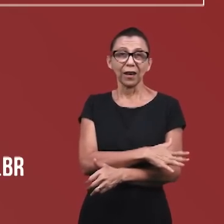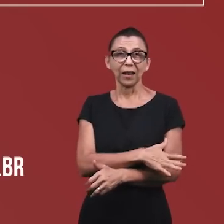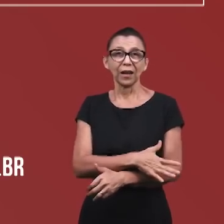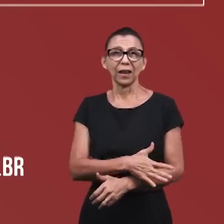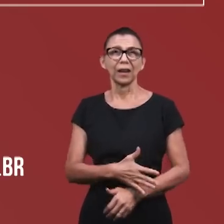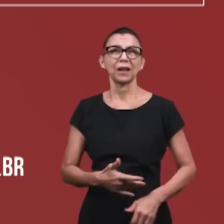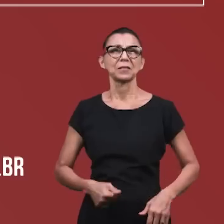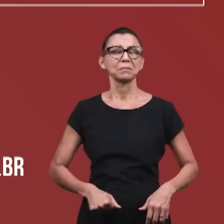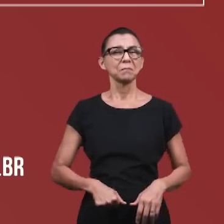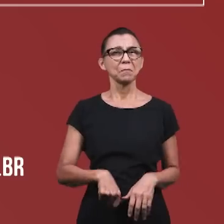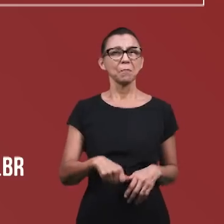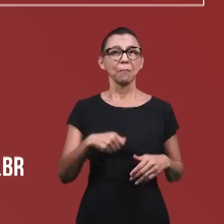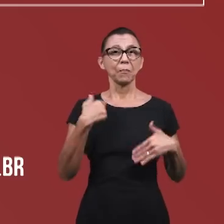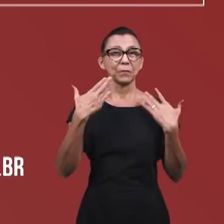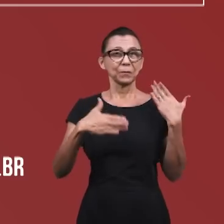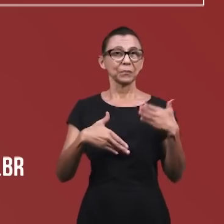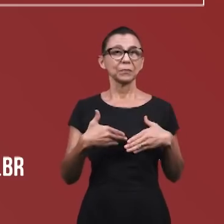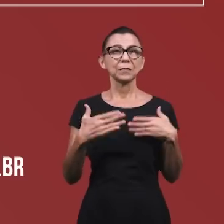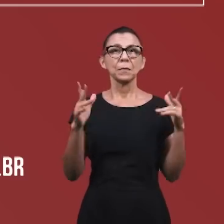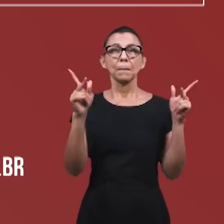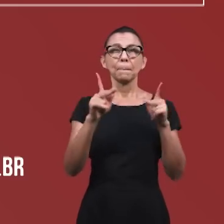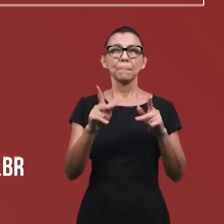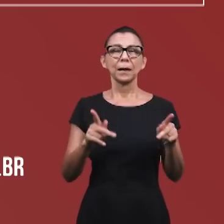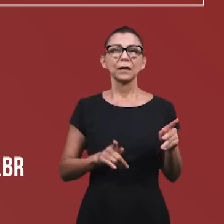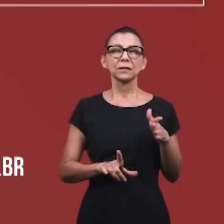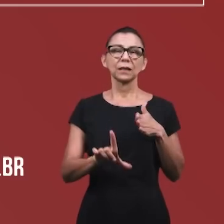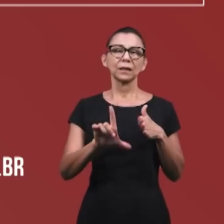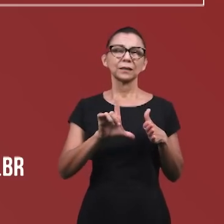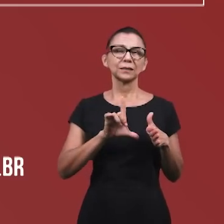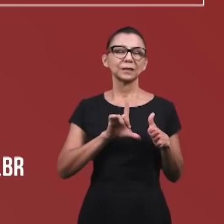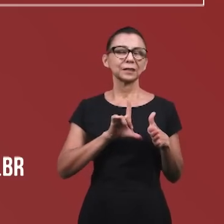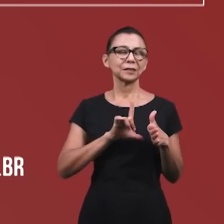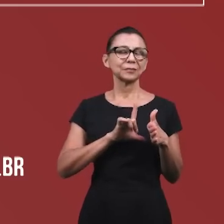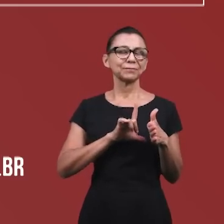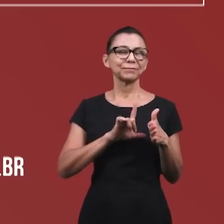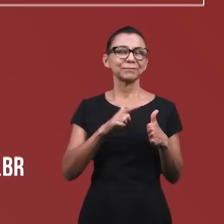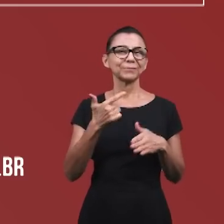paz nem alegria, até que o